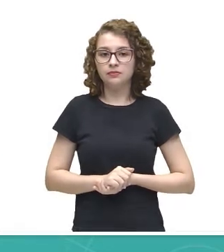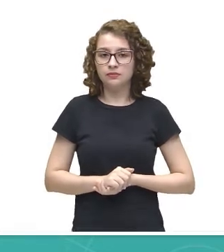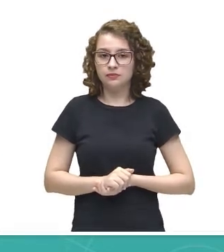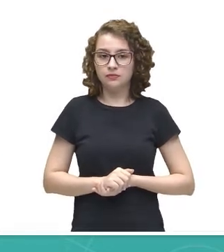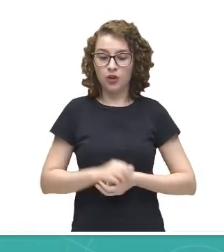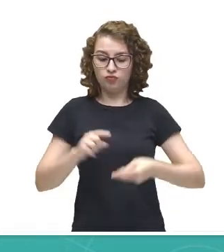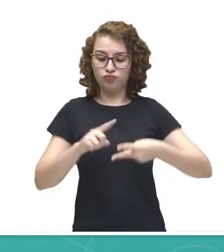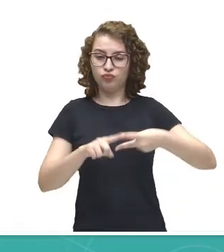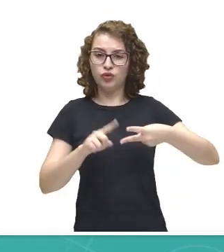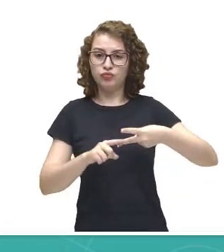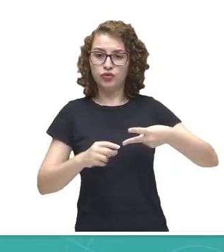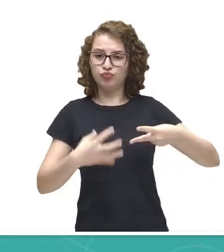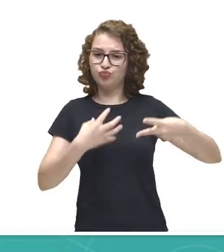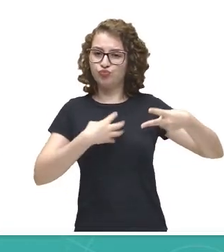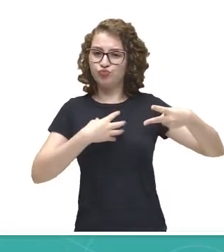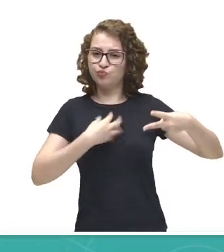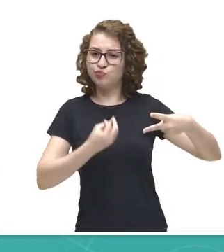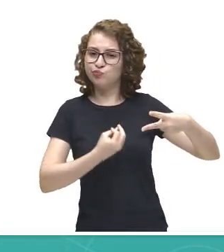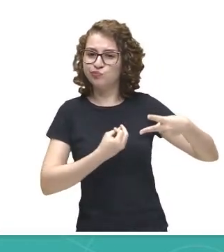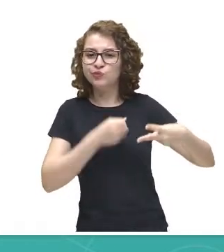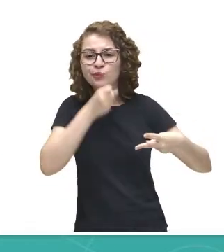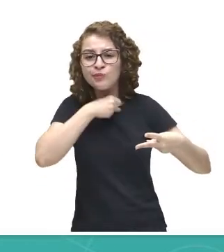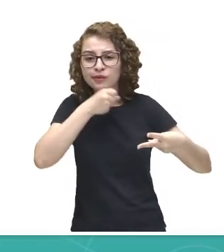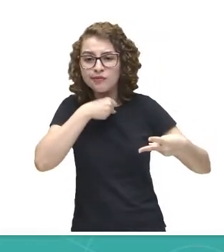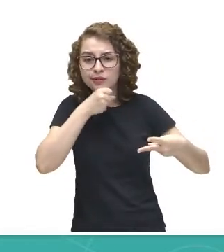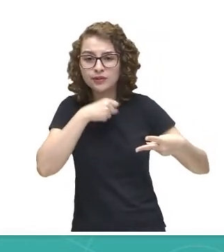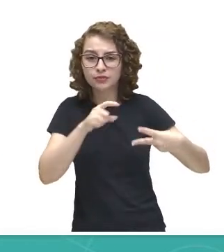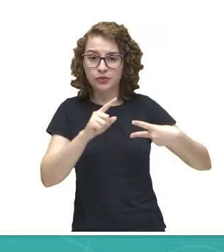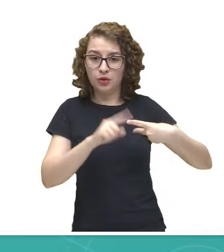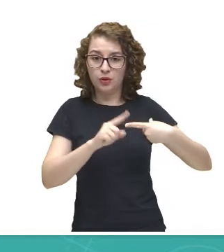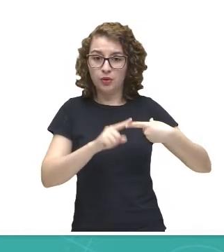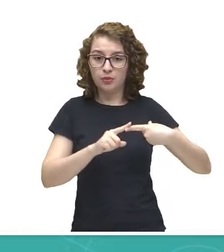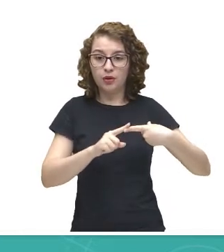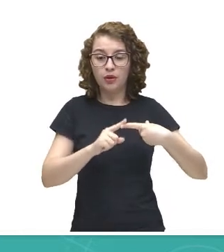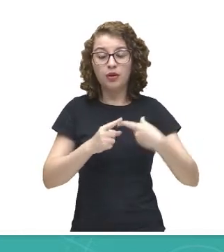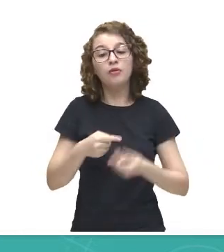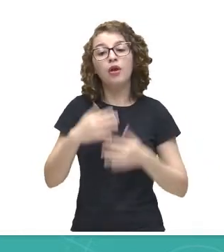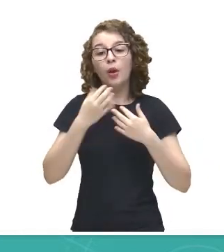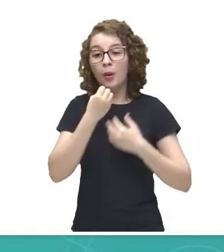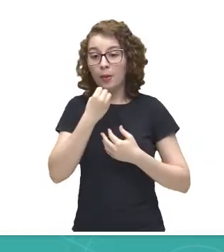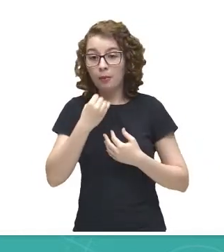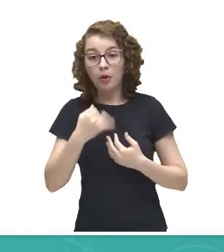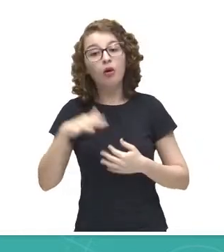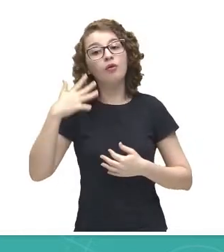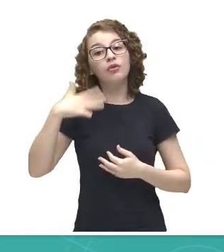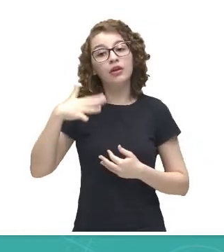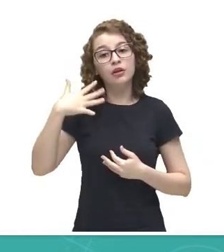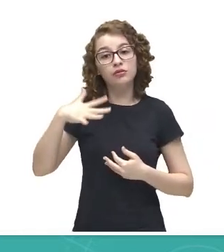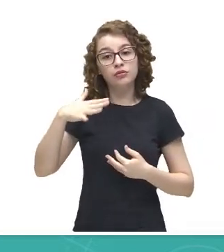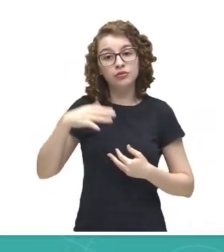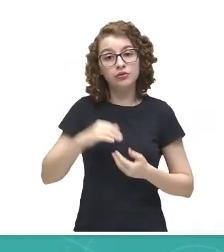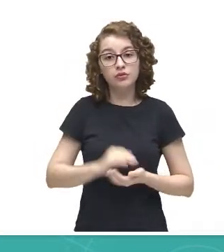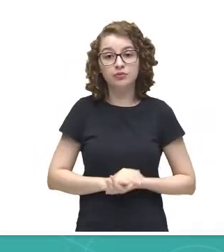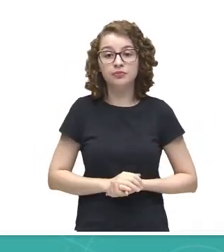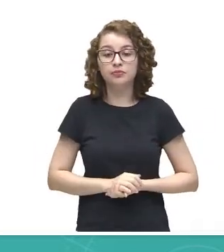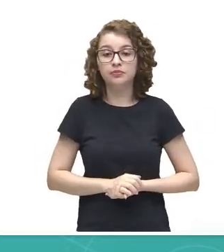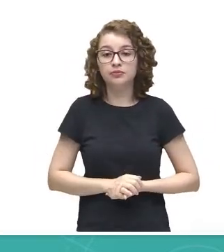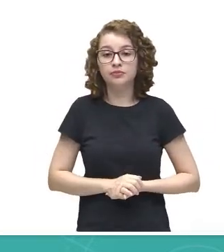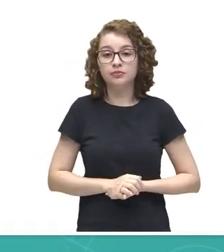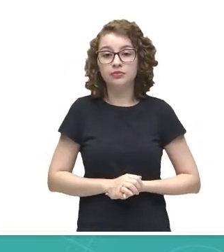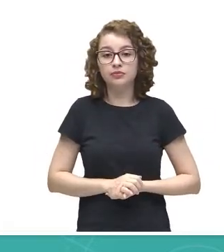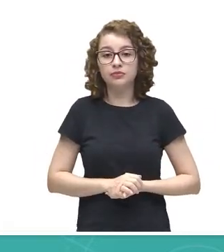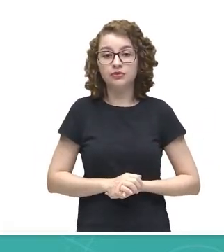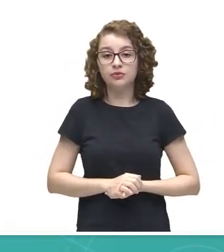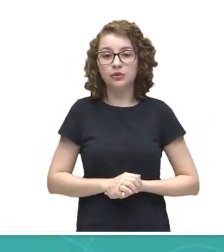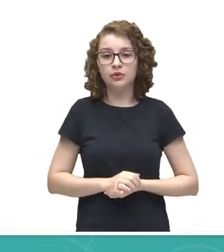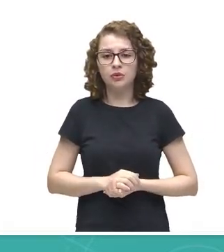para envelhecer, que é o envelhecimento com senilidade ou envelhecimento com senescência. E aí vocês